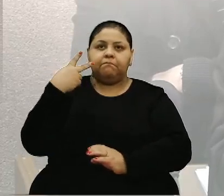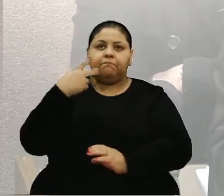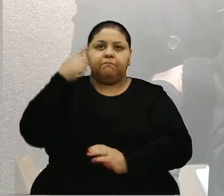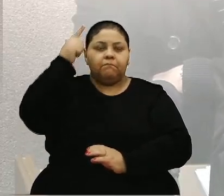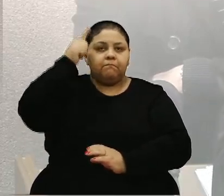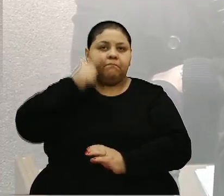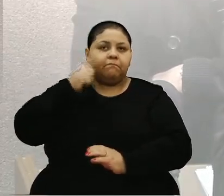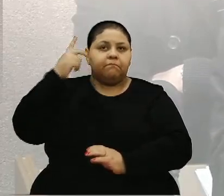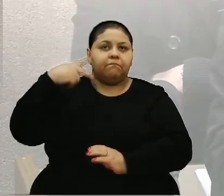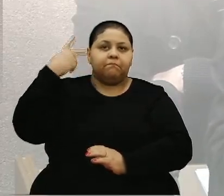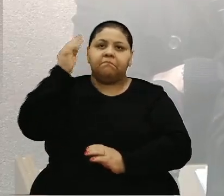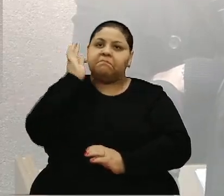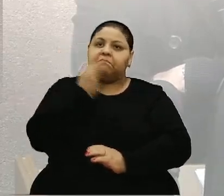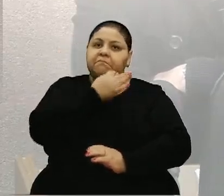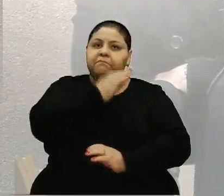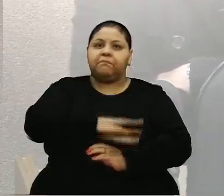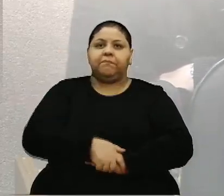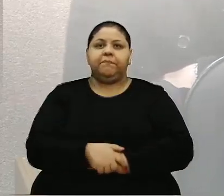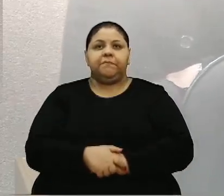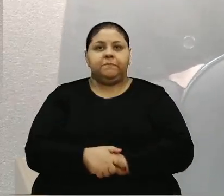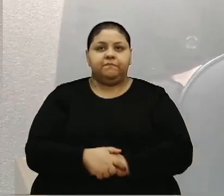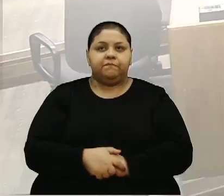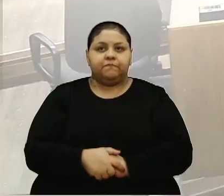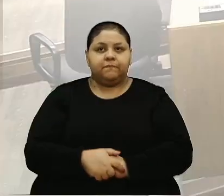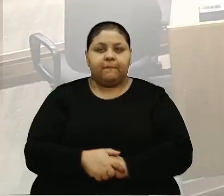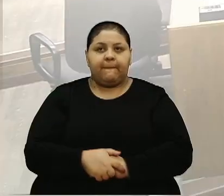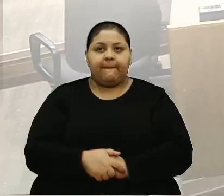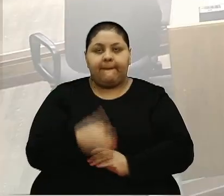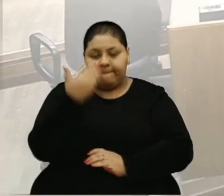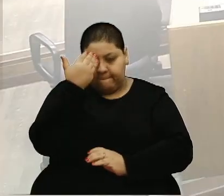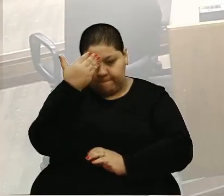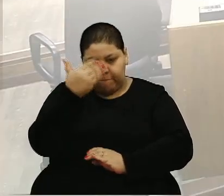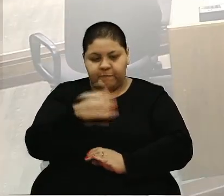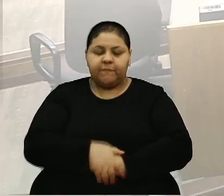Gil e vereadora Tatiane Frisso. Obrigada, vereadora. Em reabertura de